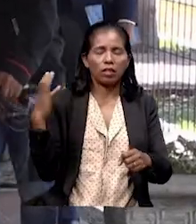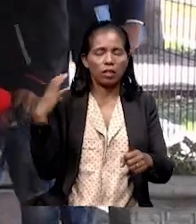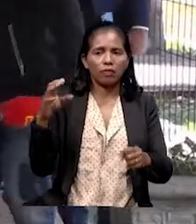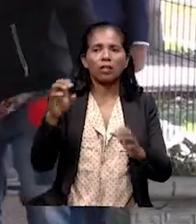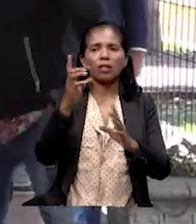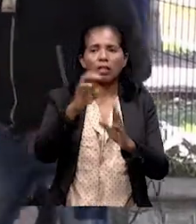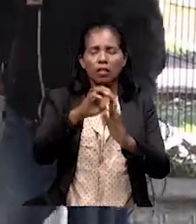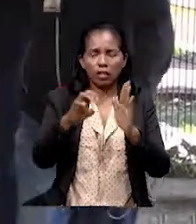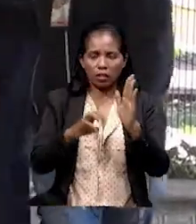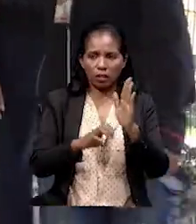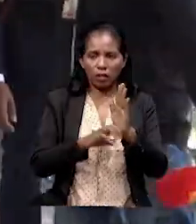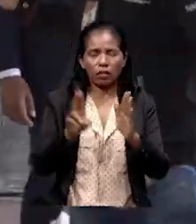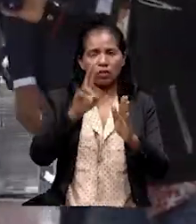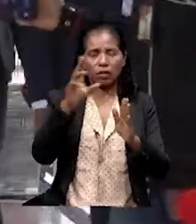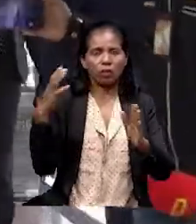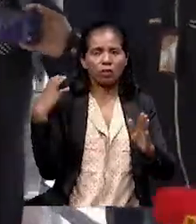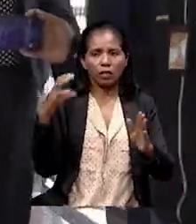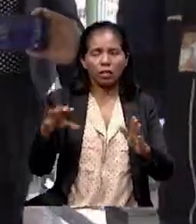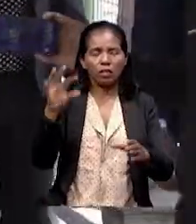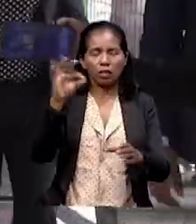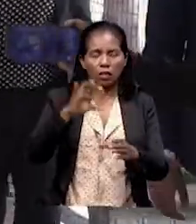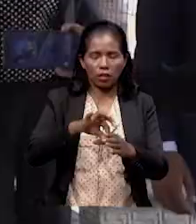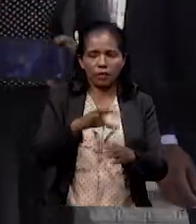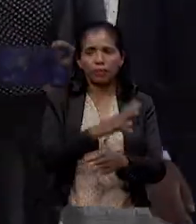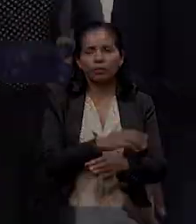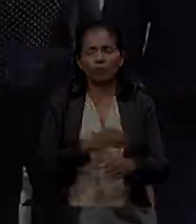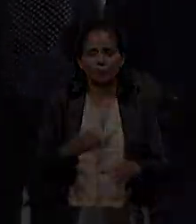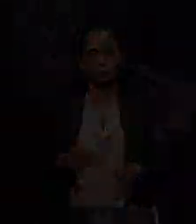lorong eleição parlamentar. João Bosco Dias, Domingos Bere, GMN.